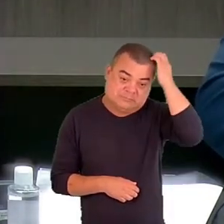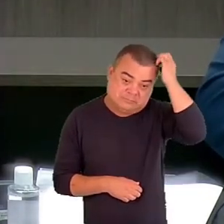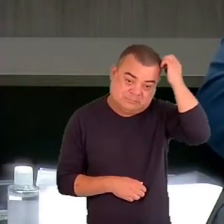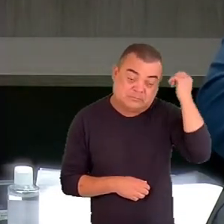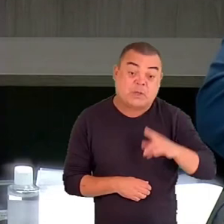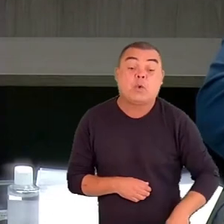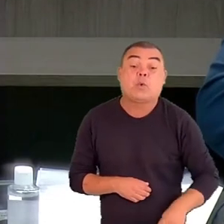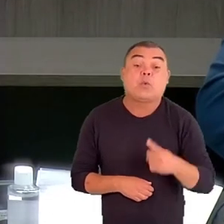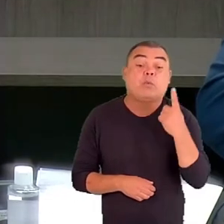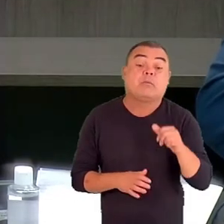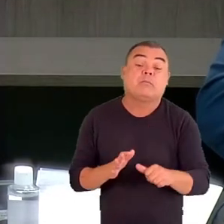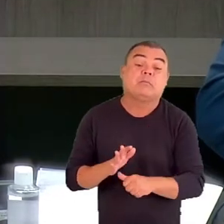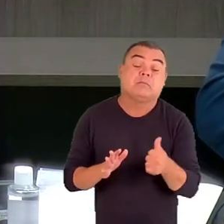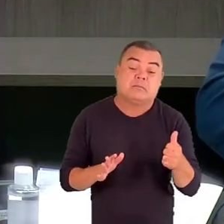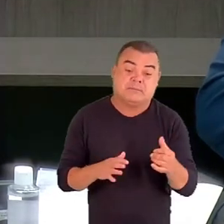que é